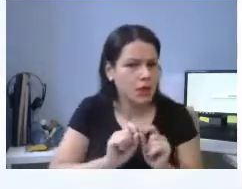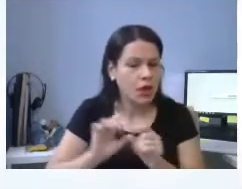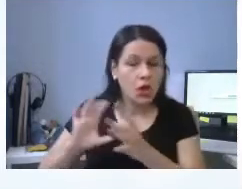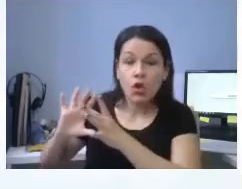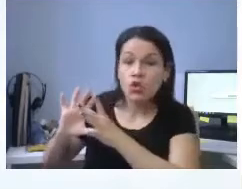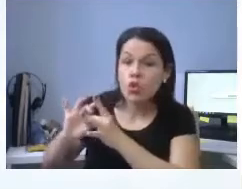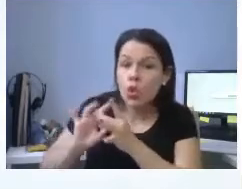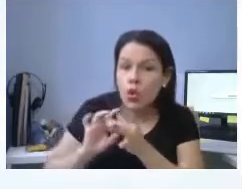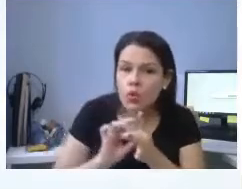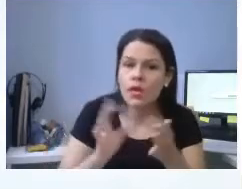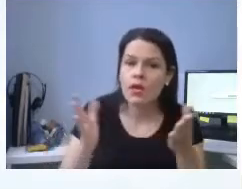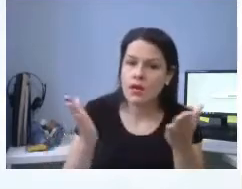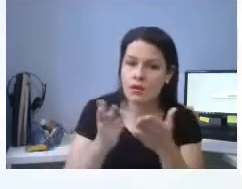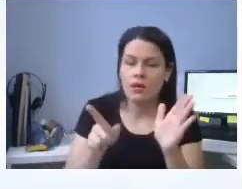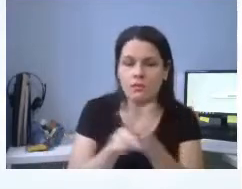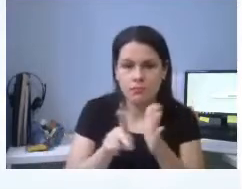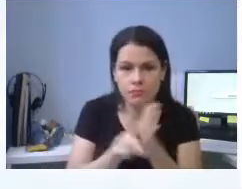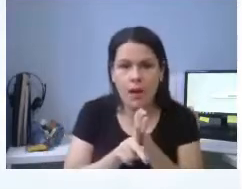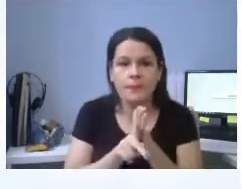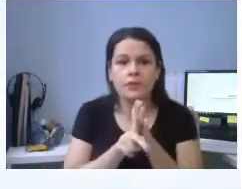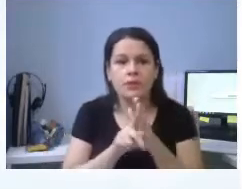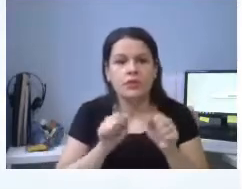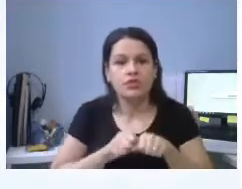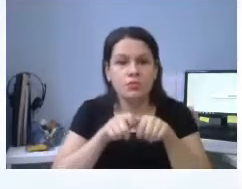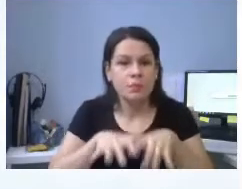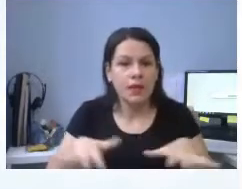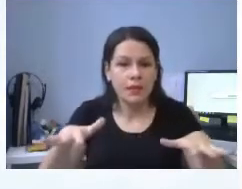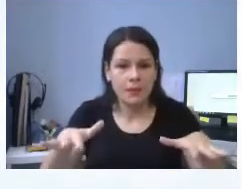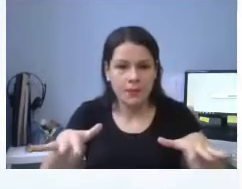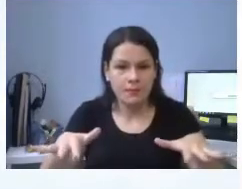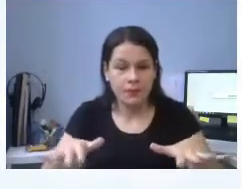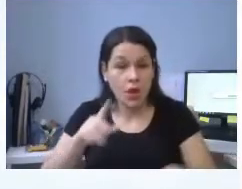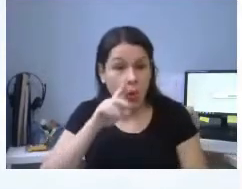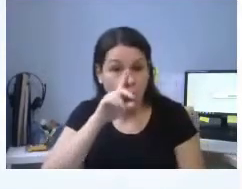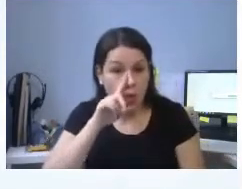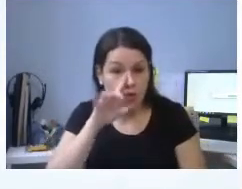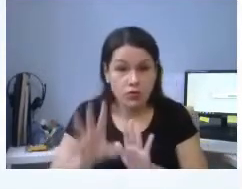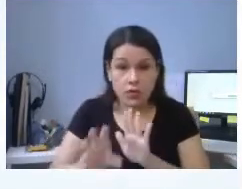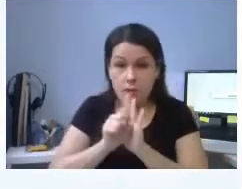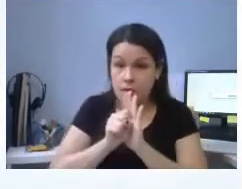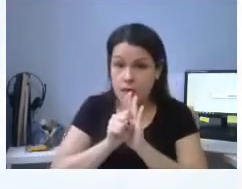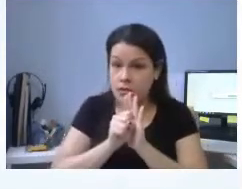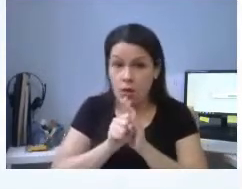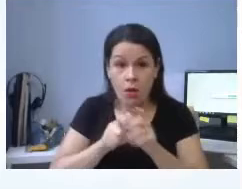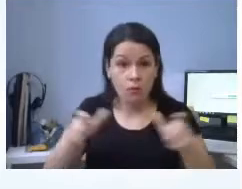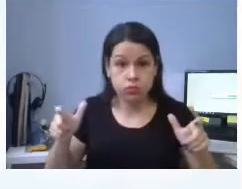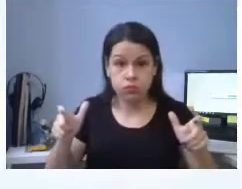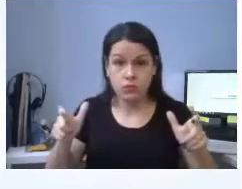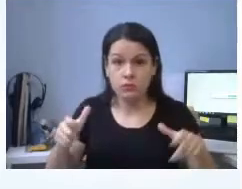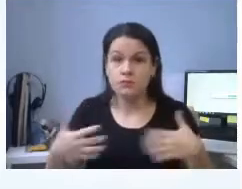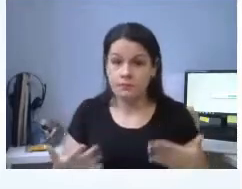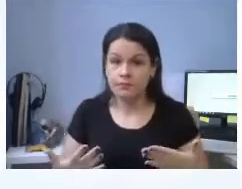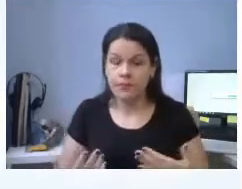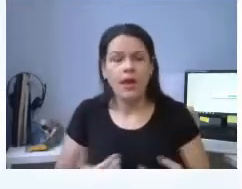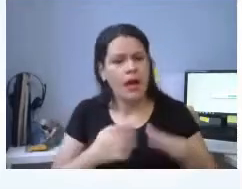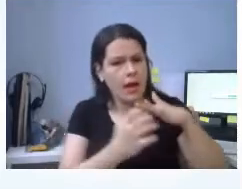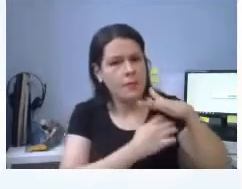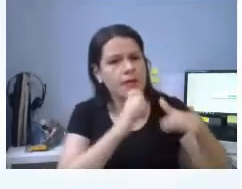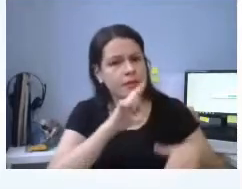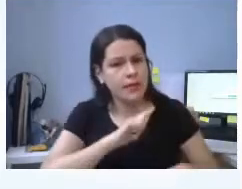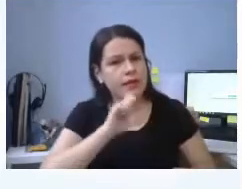de pandemia onde o risco de contaminação é altíssimo. A empresa tem responsabilidade por isso. Se